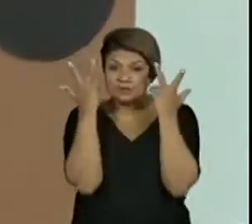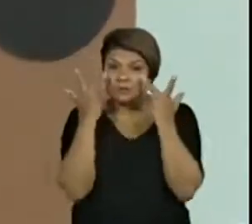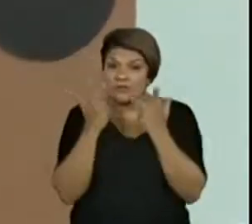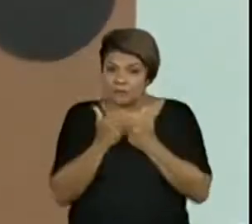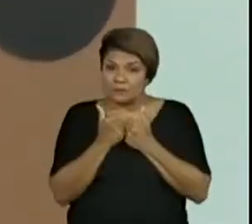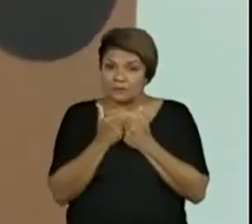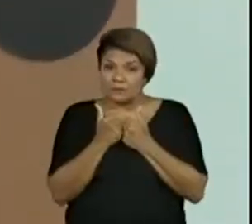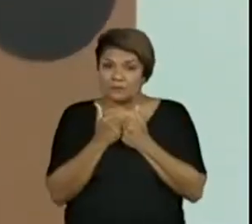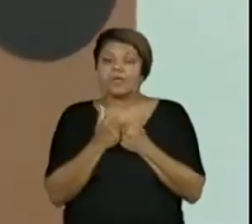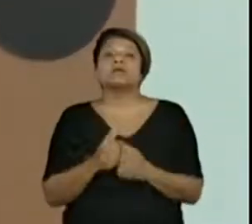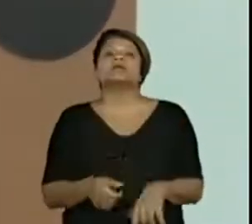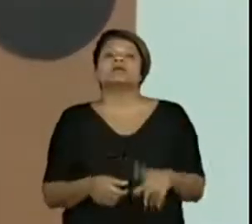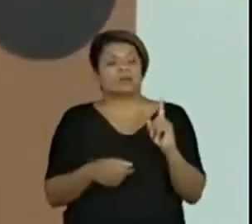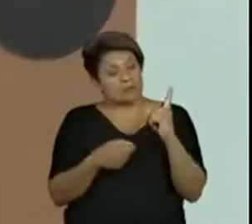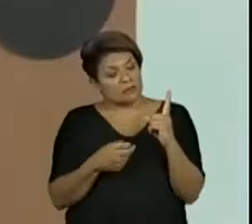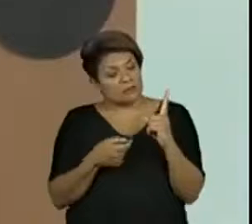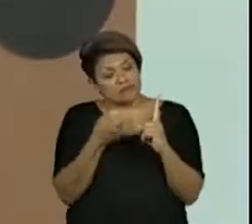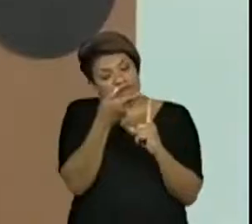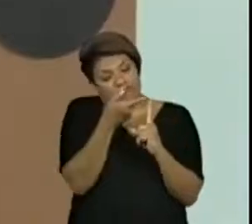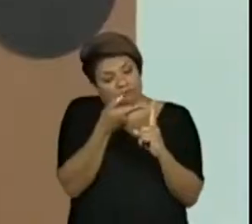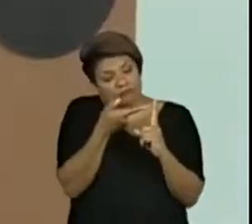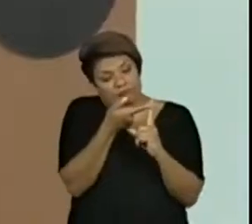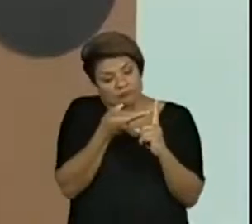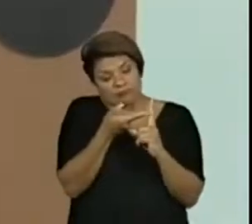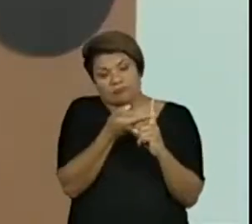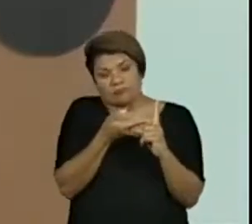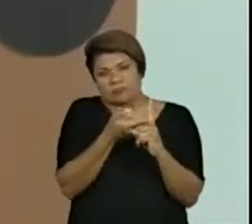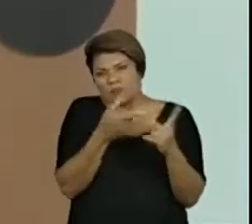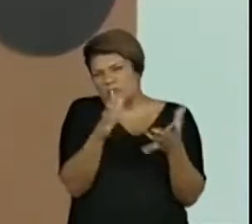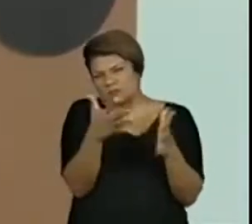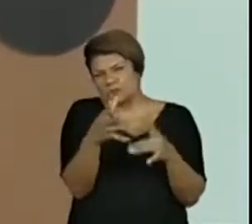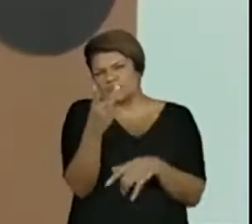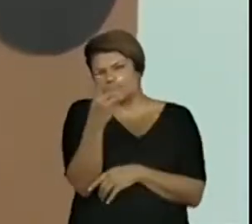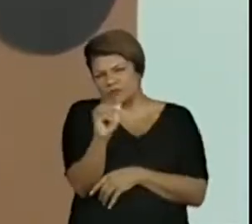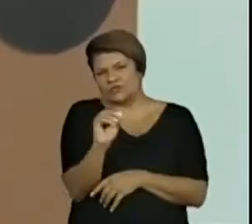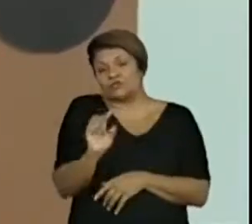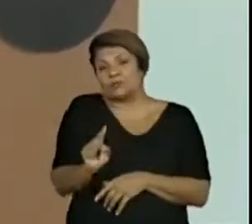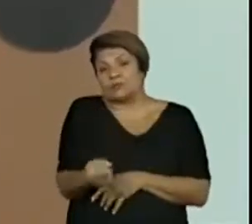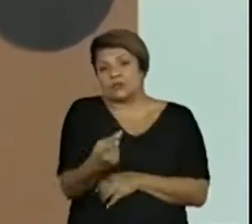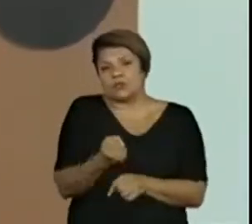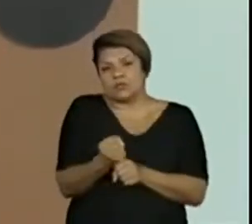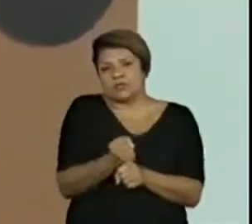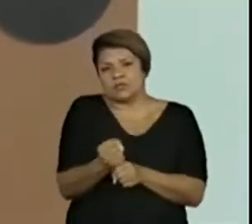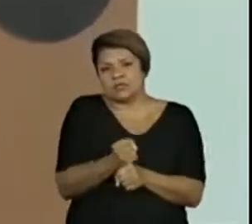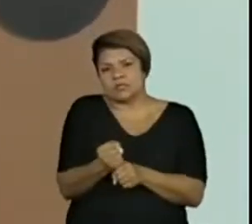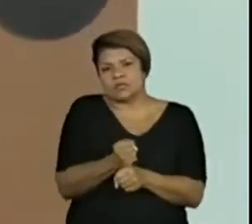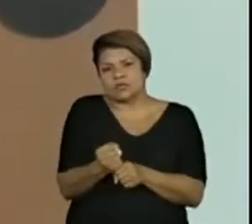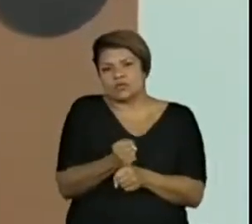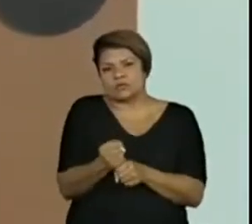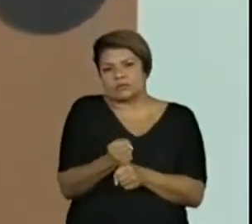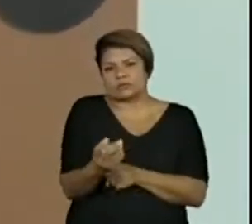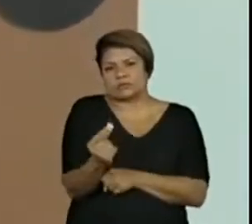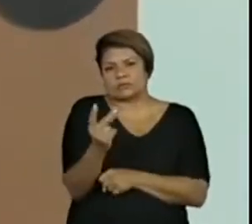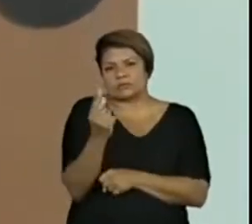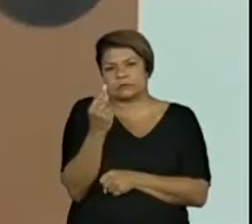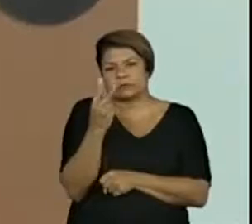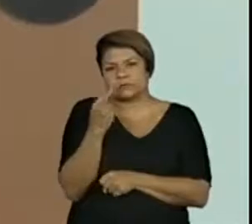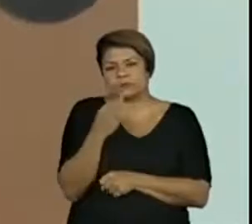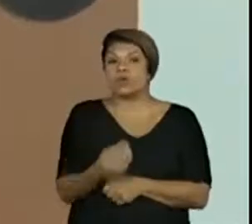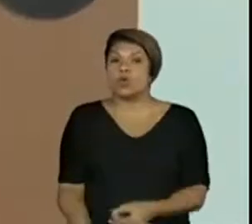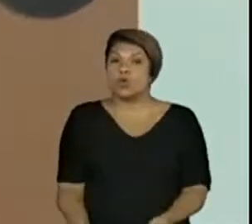e nesse osso, que tem cerca aí de 20 mil anos, observem como